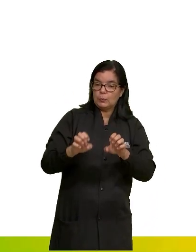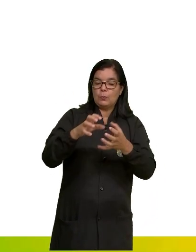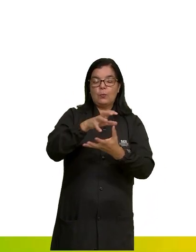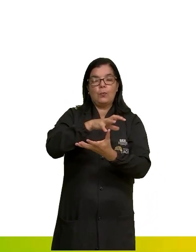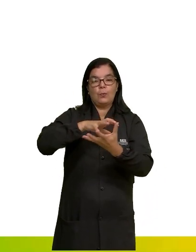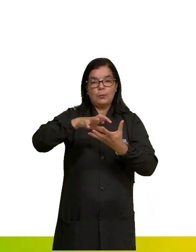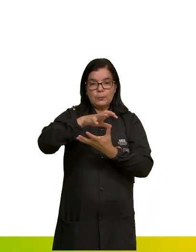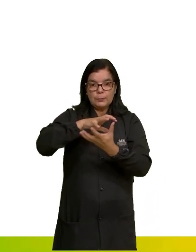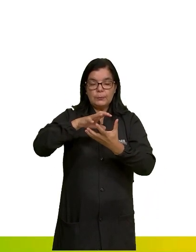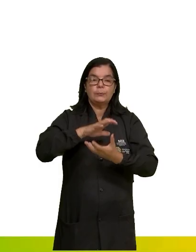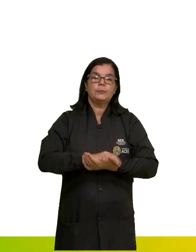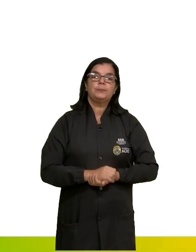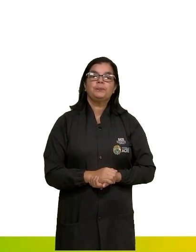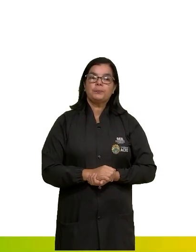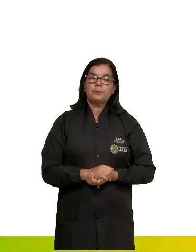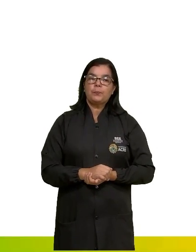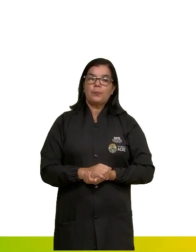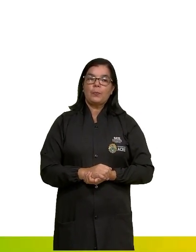do cosmos.